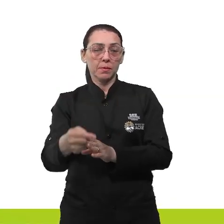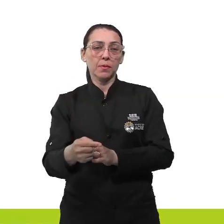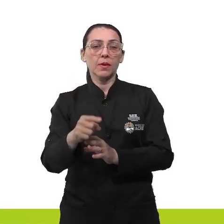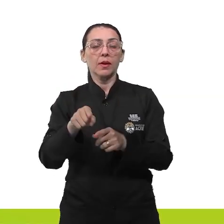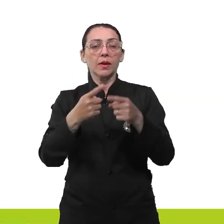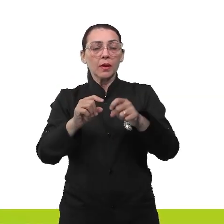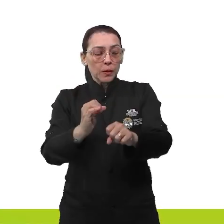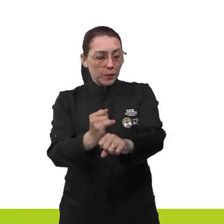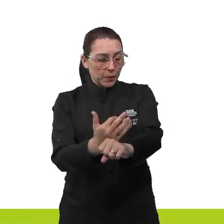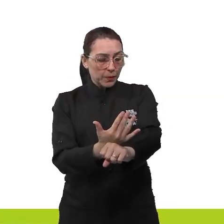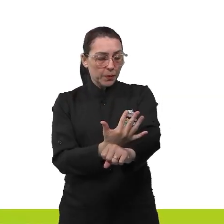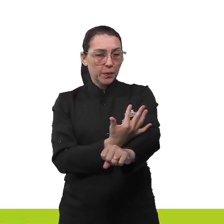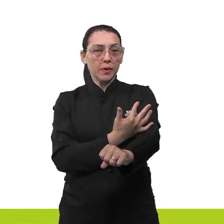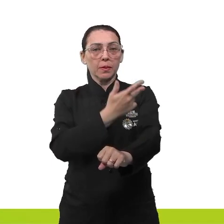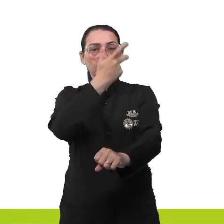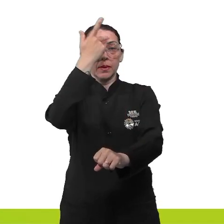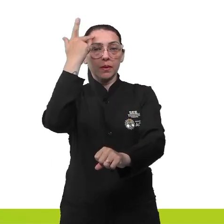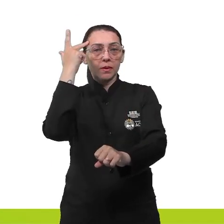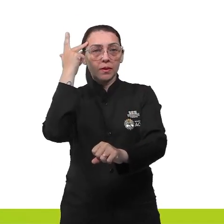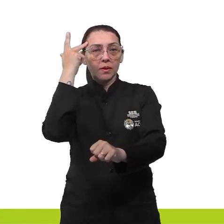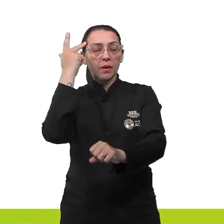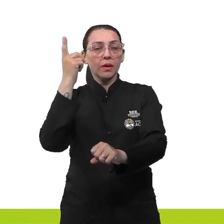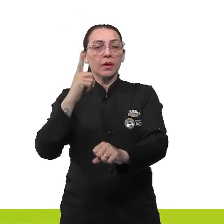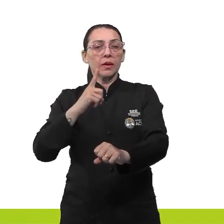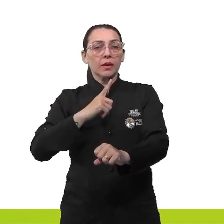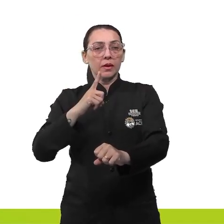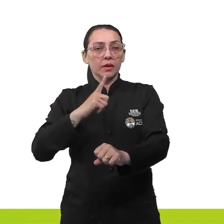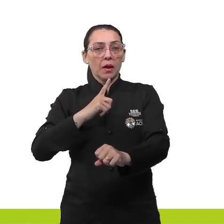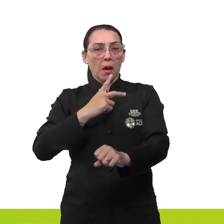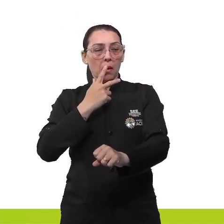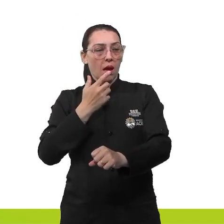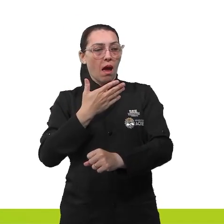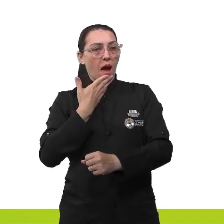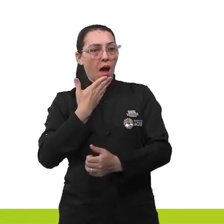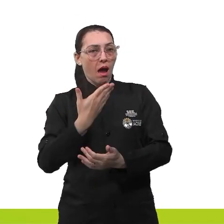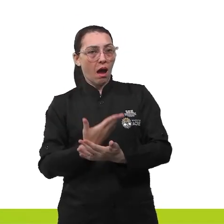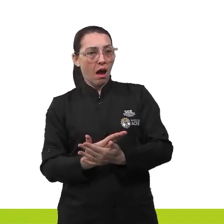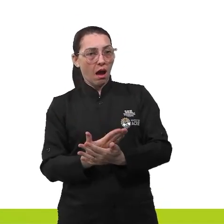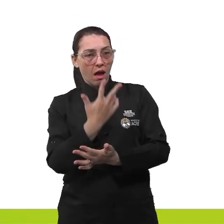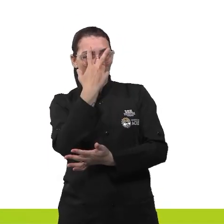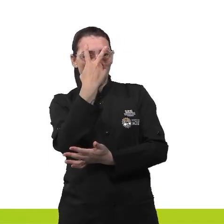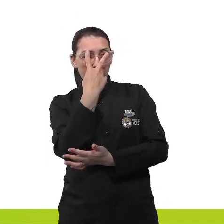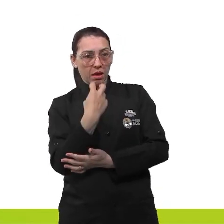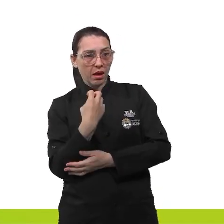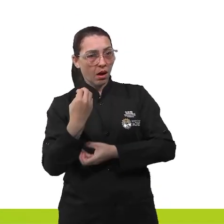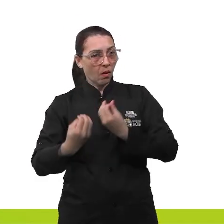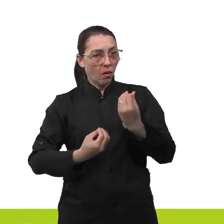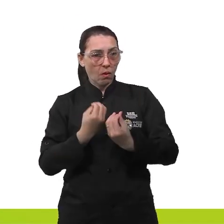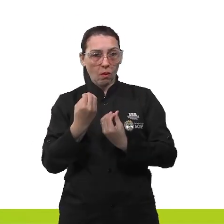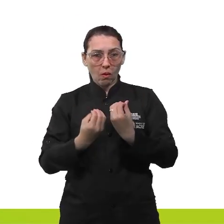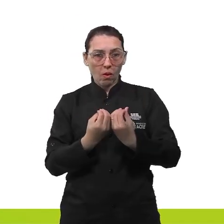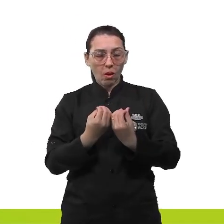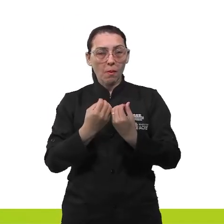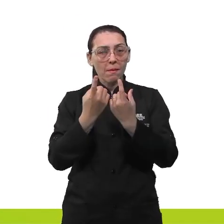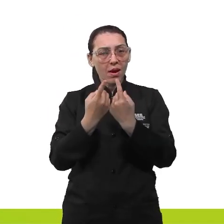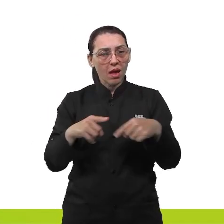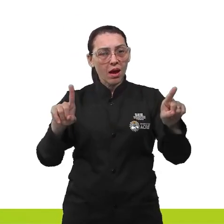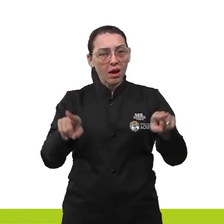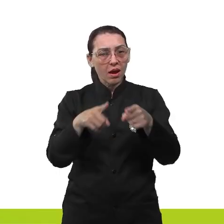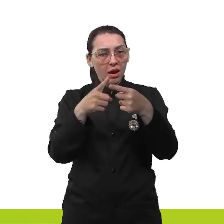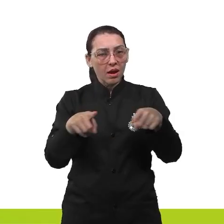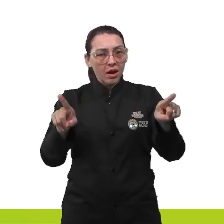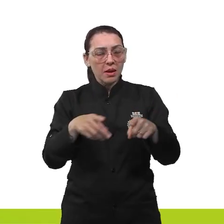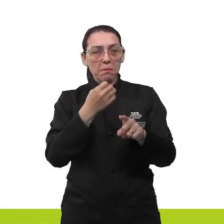cantou, emocionou todo mundo, porque as pessoas fizeram um estereótipo. Nossa, ela é cega, né? Ou seja, aquela questão meio